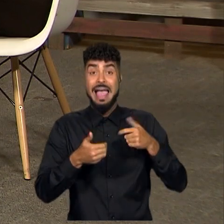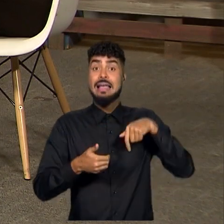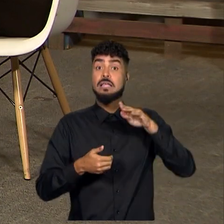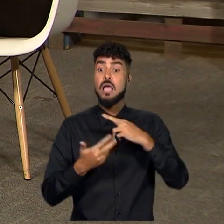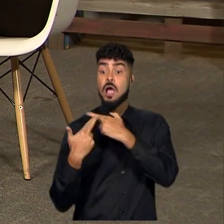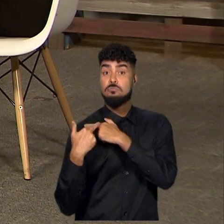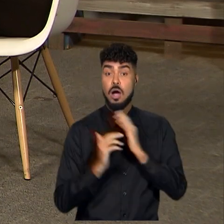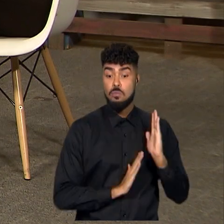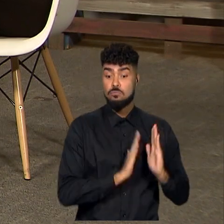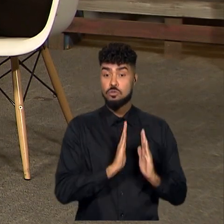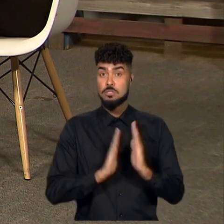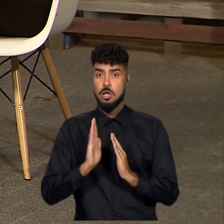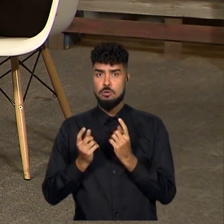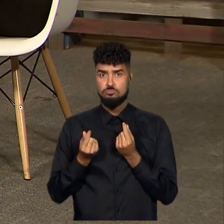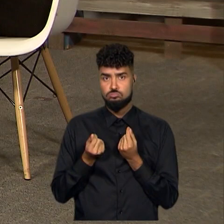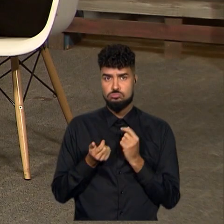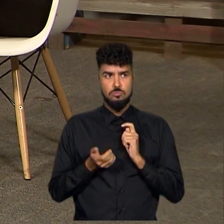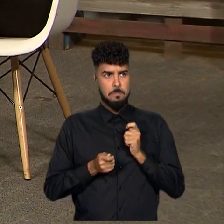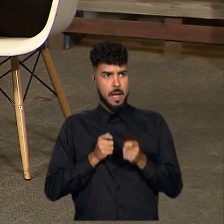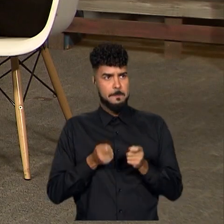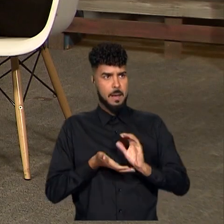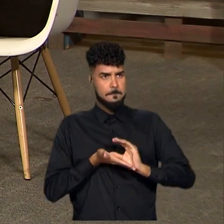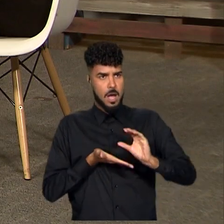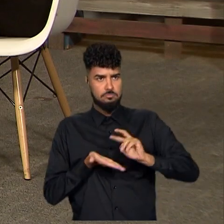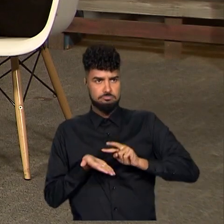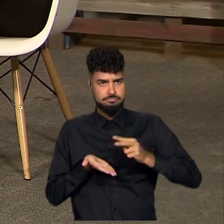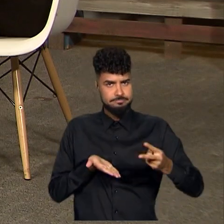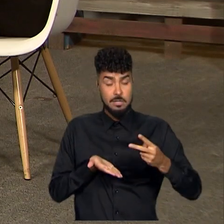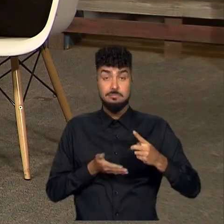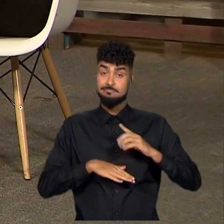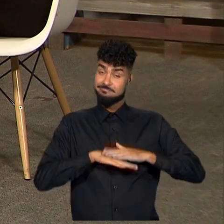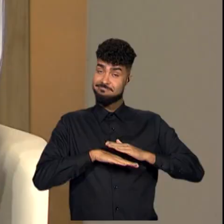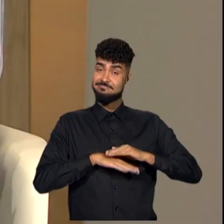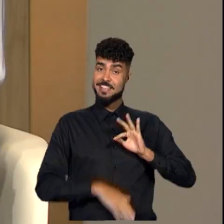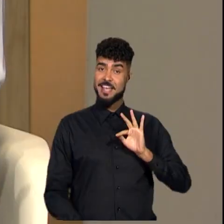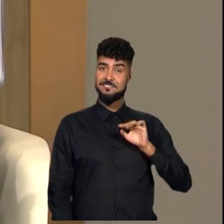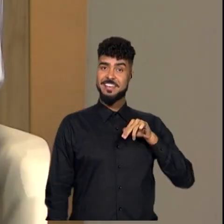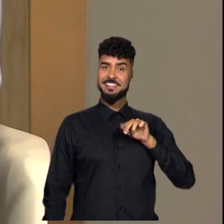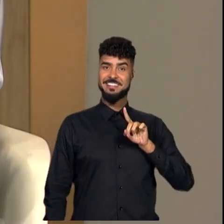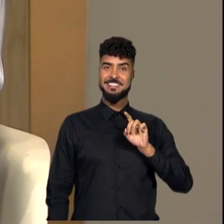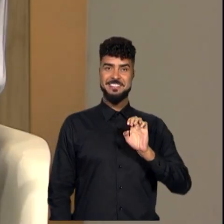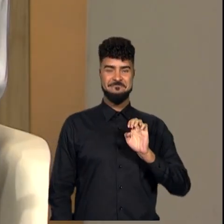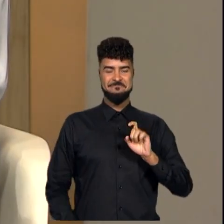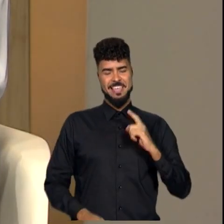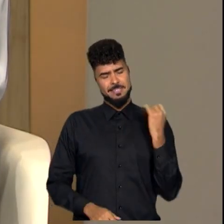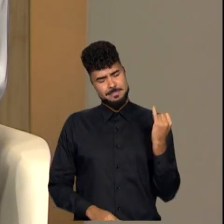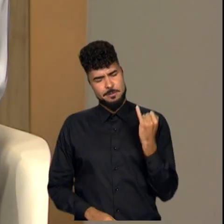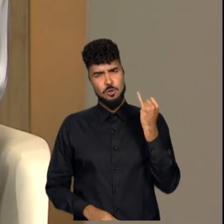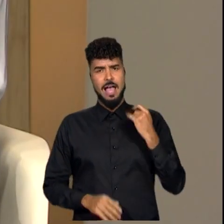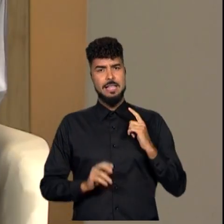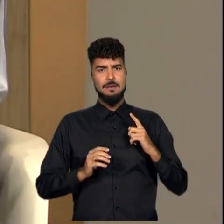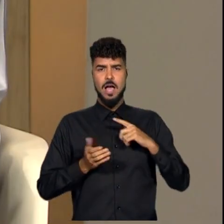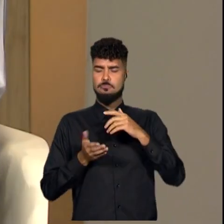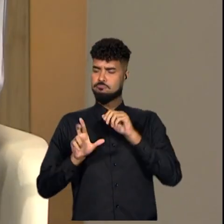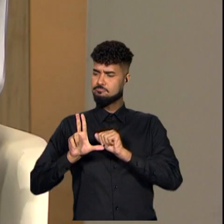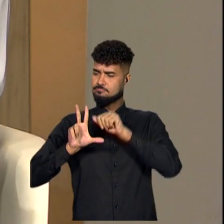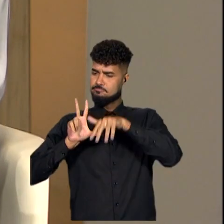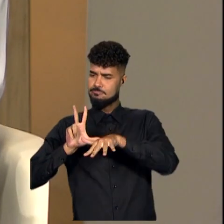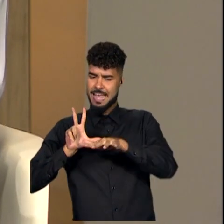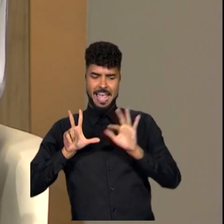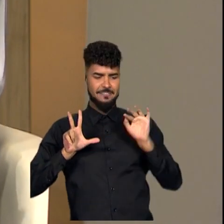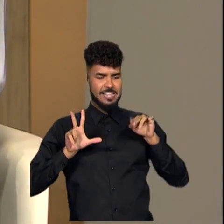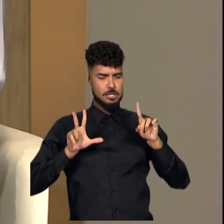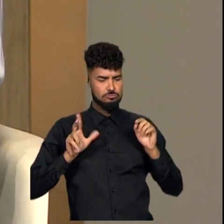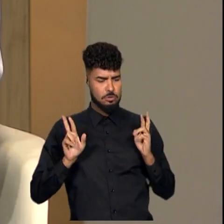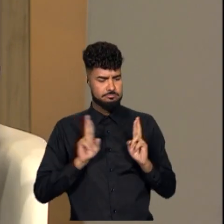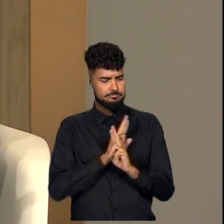processo orçamentário, das contas, do repasse, é o FNDE. Então, é imprescindível que nós tenhamos uma boa articulação em termos de